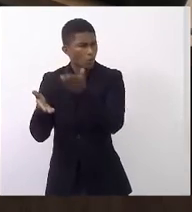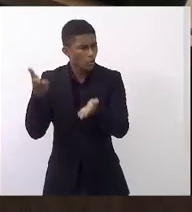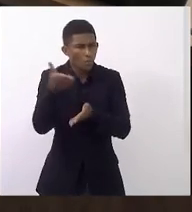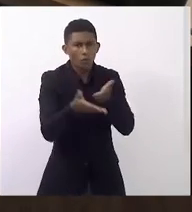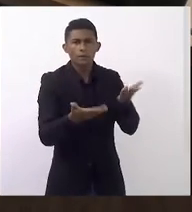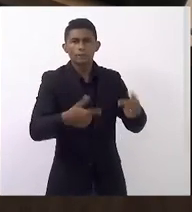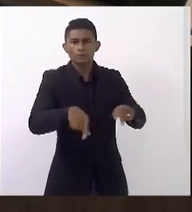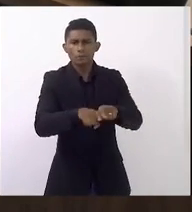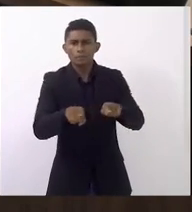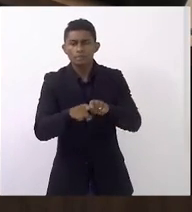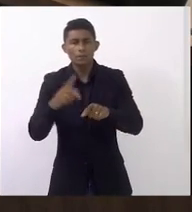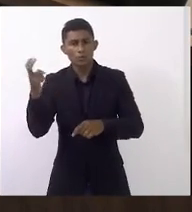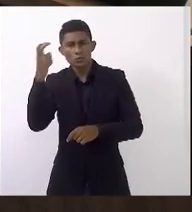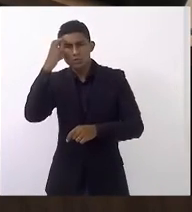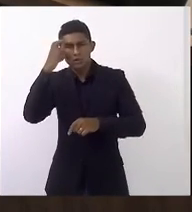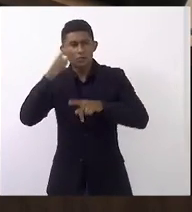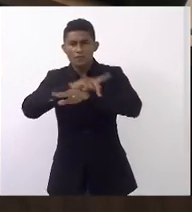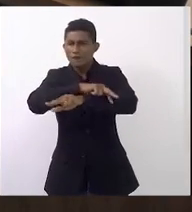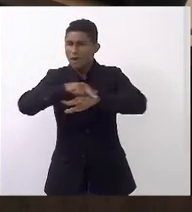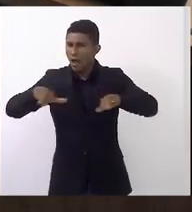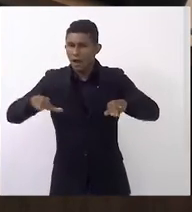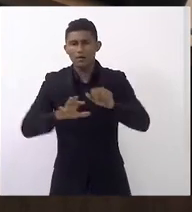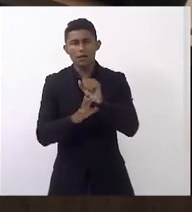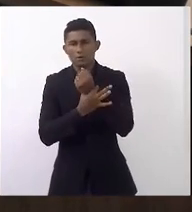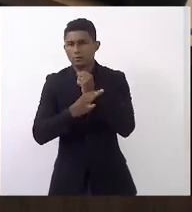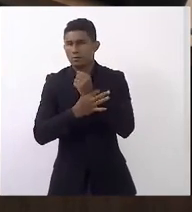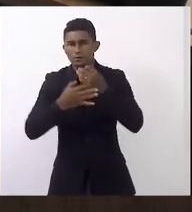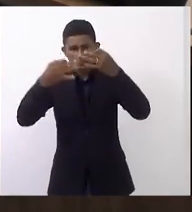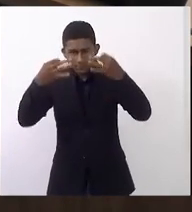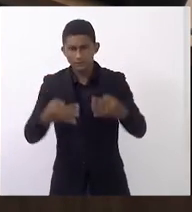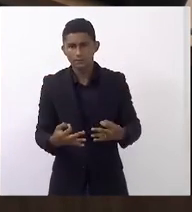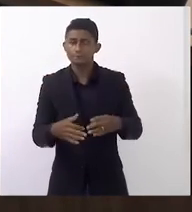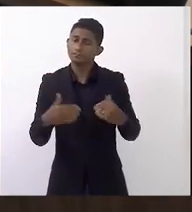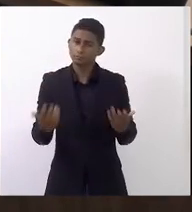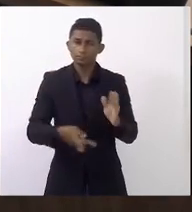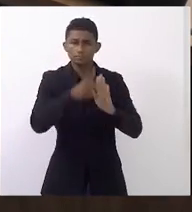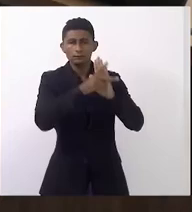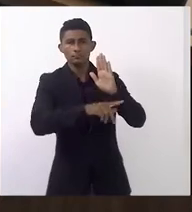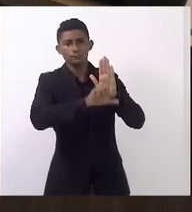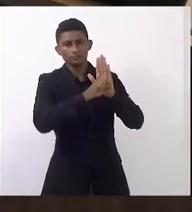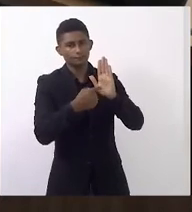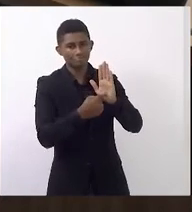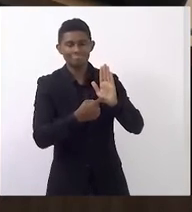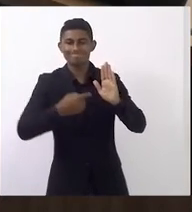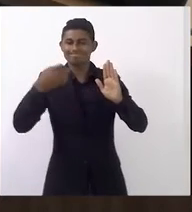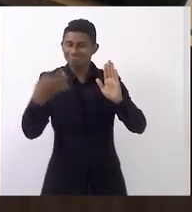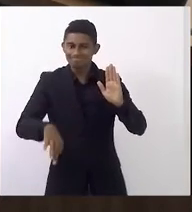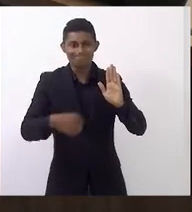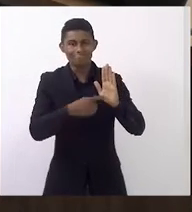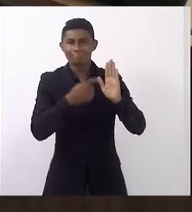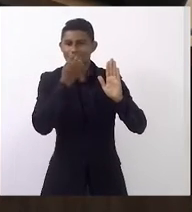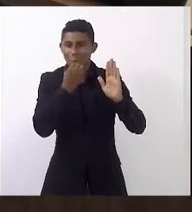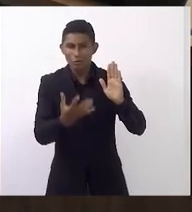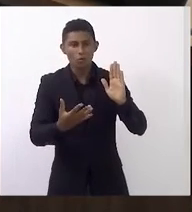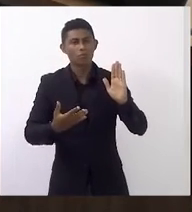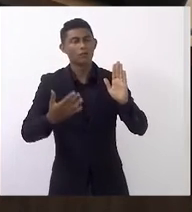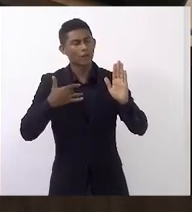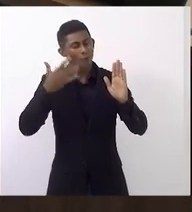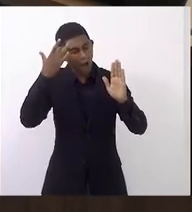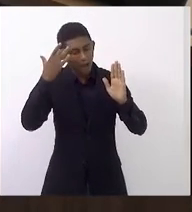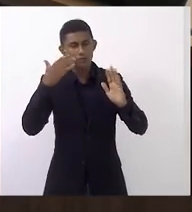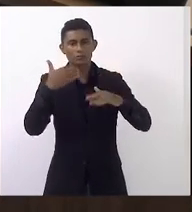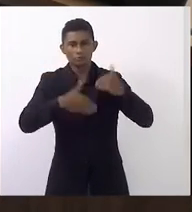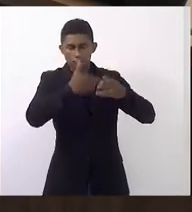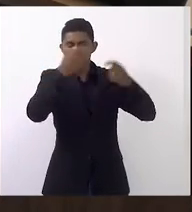de diversidade cultural que nós temos no nosso estado. Então, o projeto é muito meritório, merece prosperar e, por